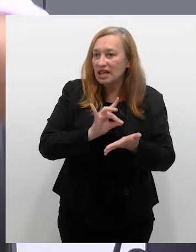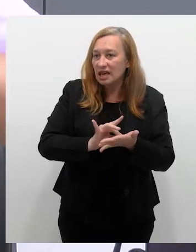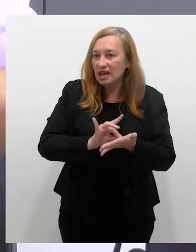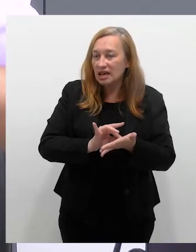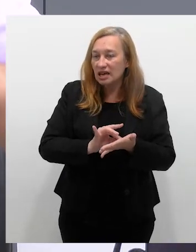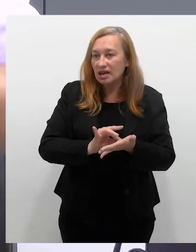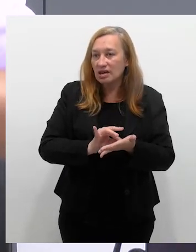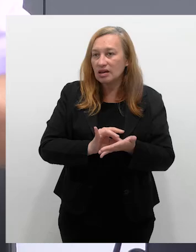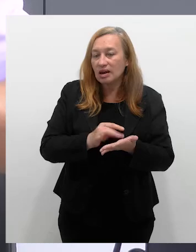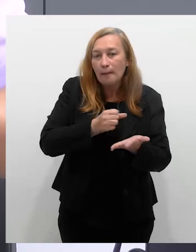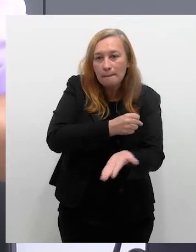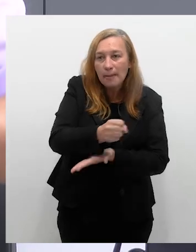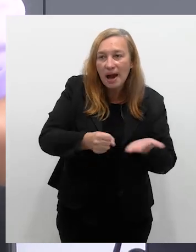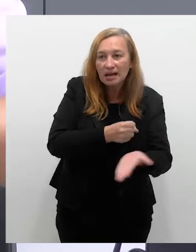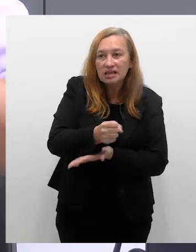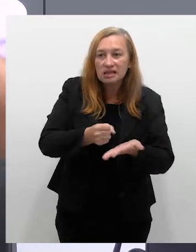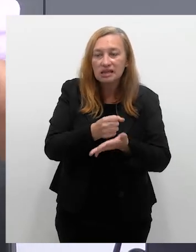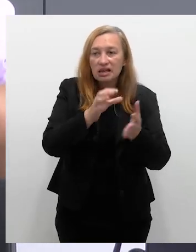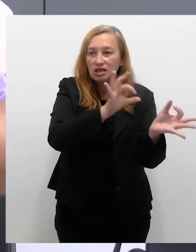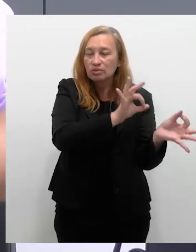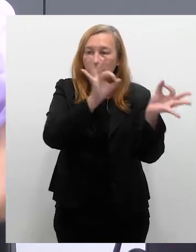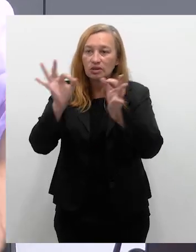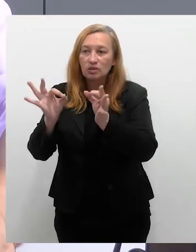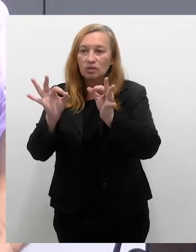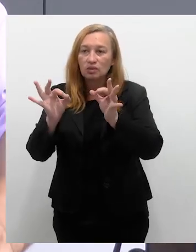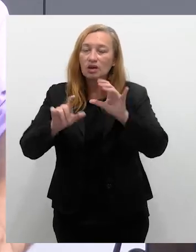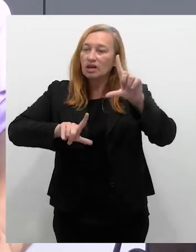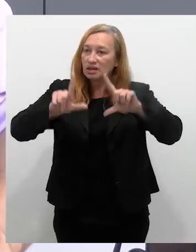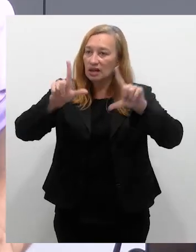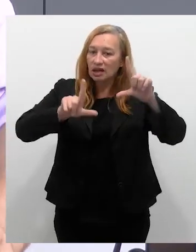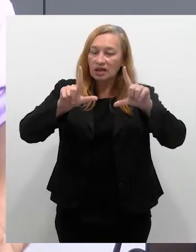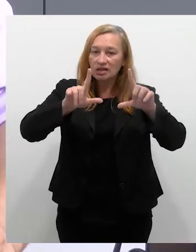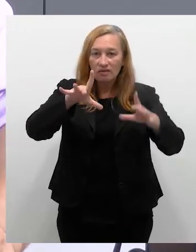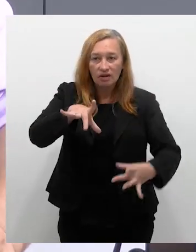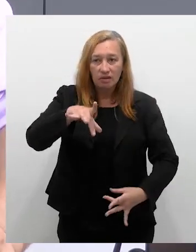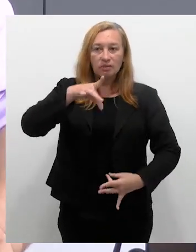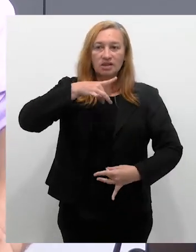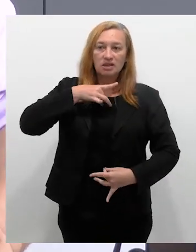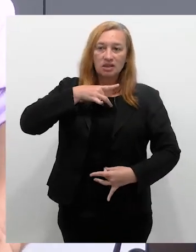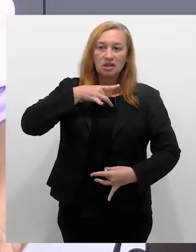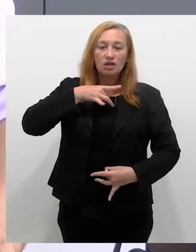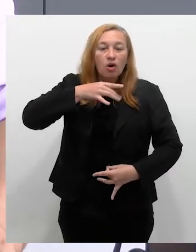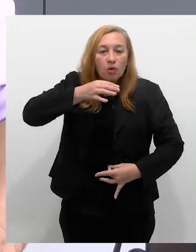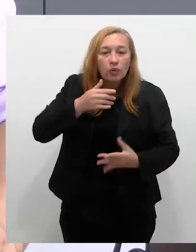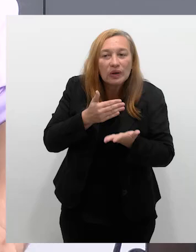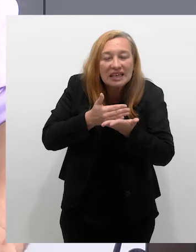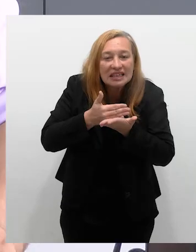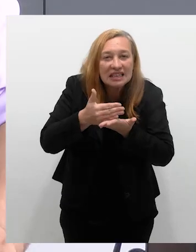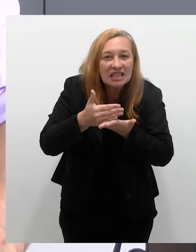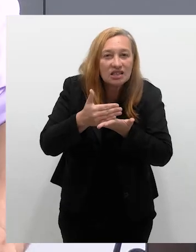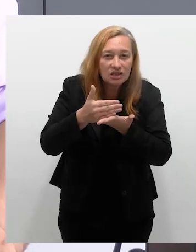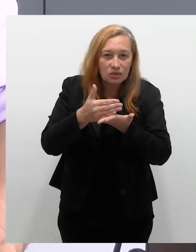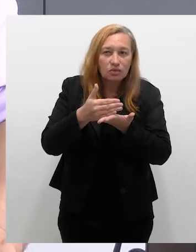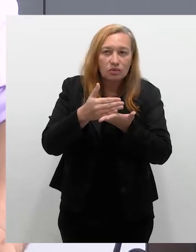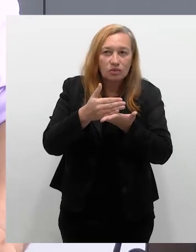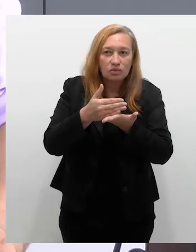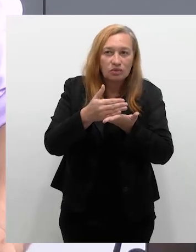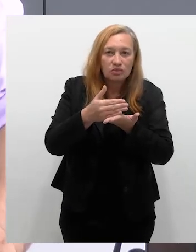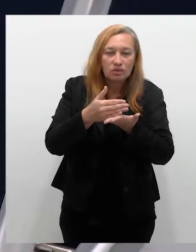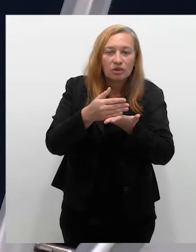verdadeira pirâmide. E o que o espectador assiste da sua entrega é apenas a pontinha da